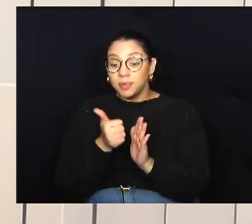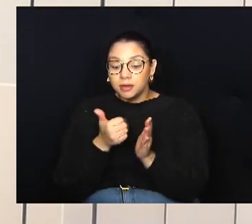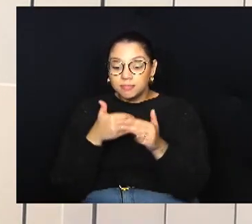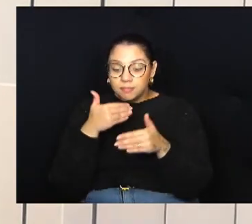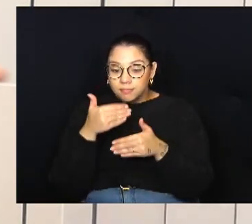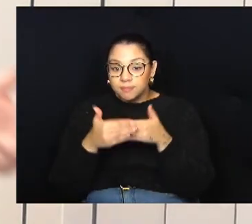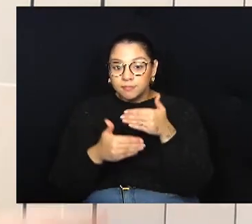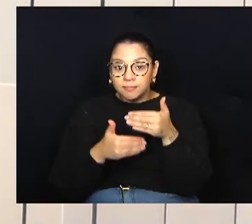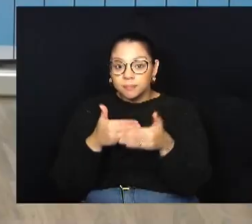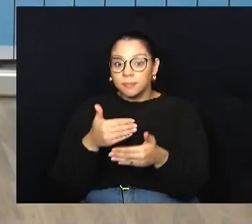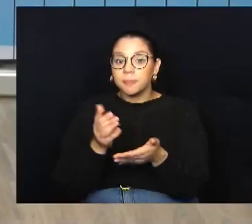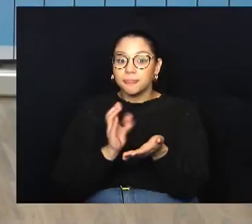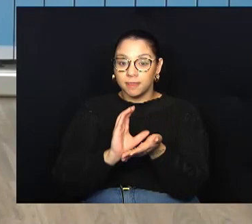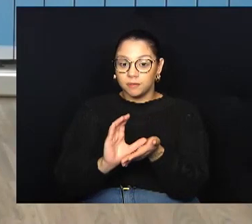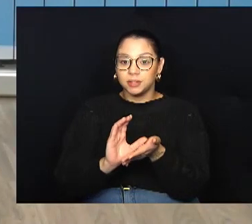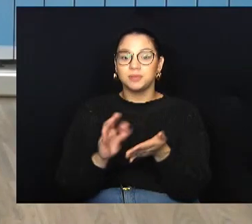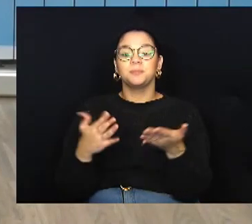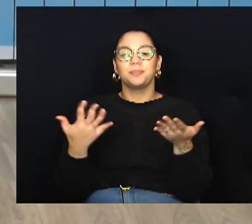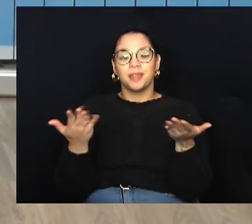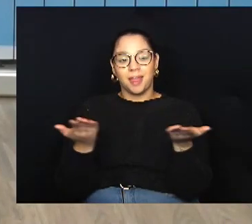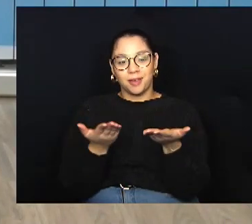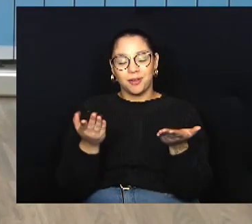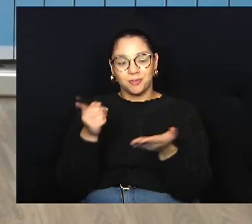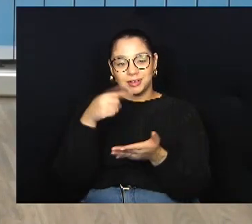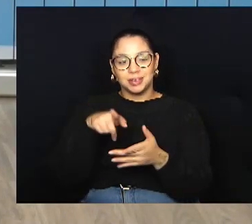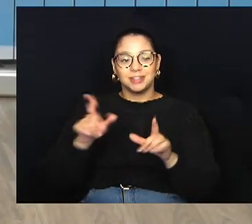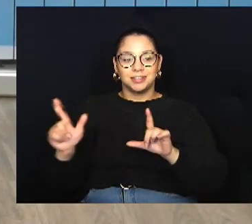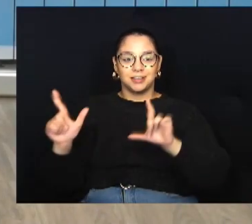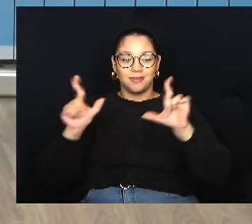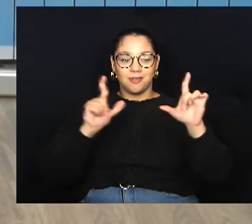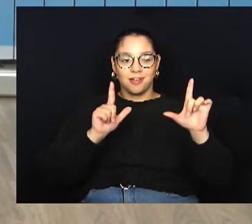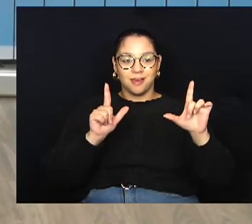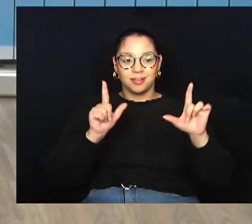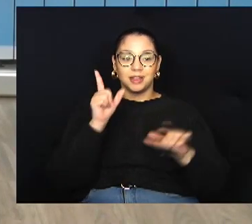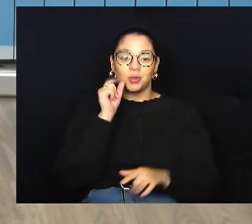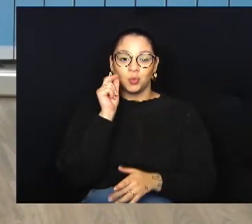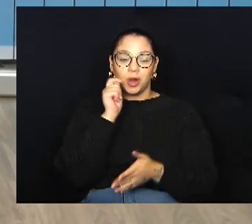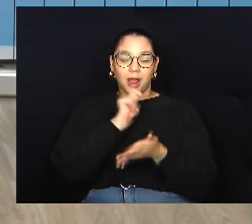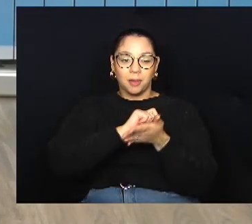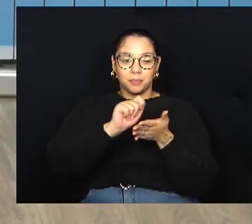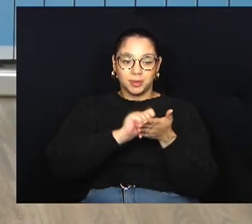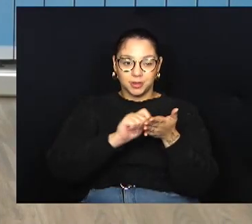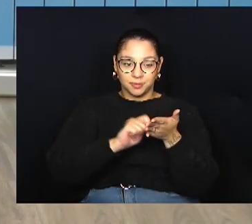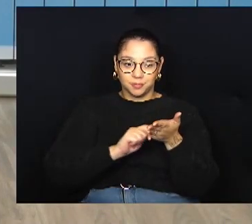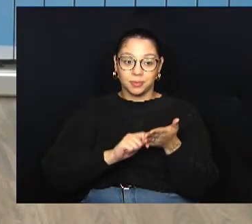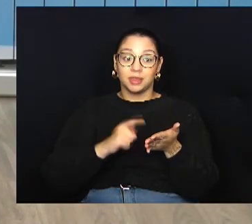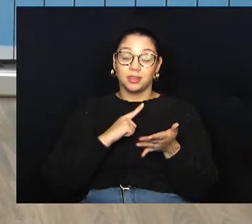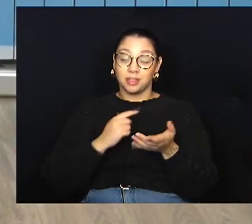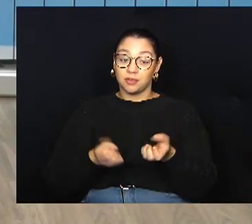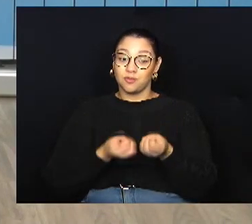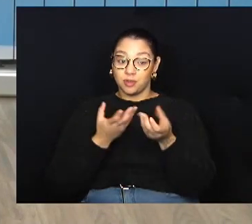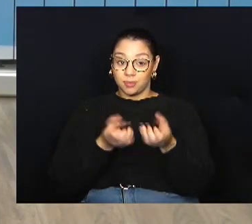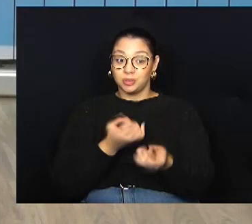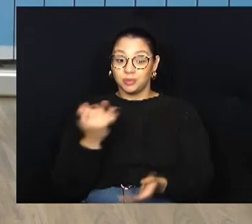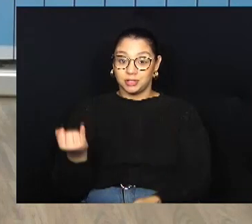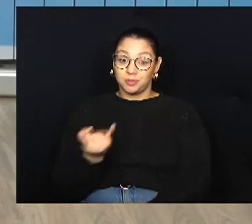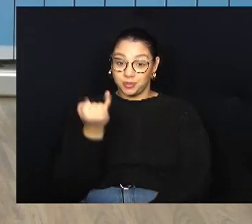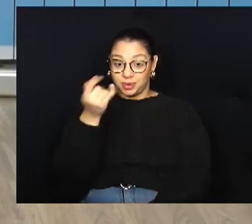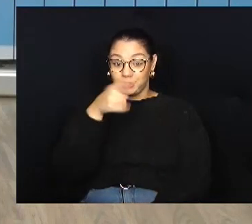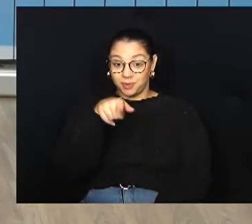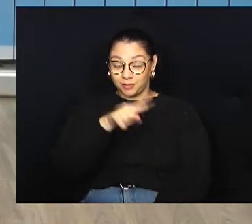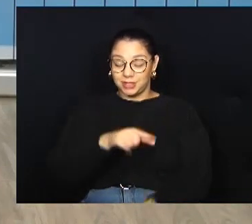para investir? Bom, você fica agora com o nosso quadro Na Ponta do Lápis, que tem informações importantes para